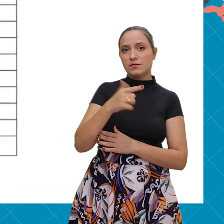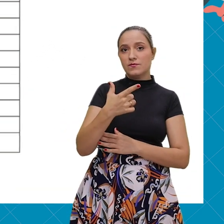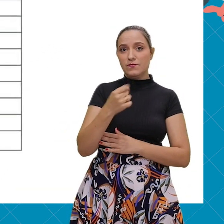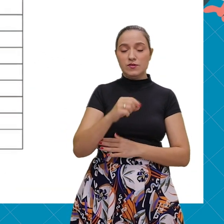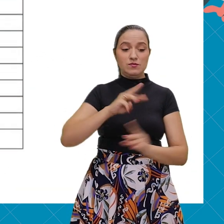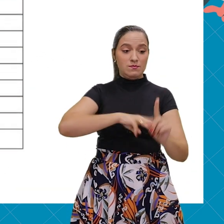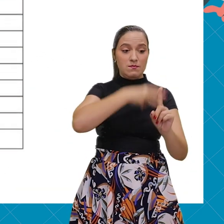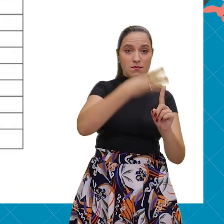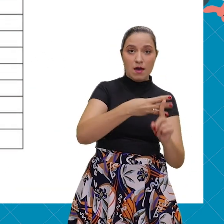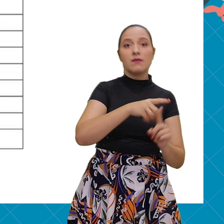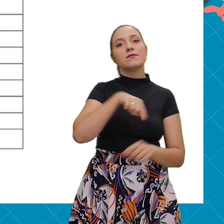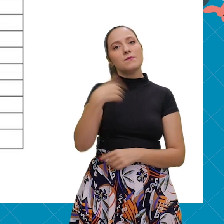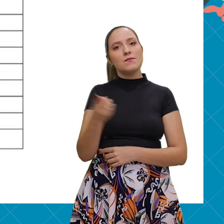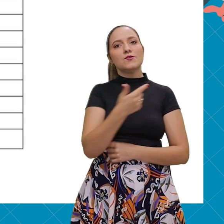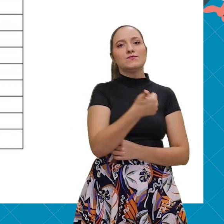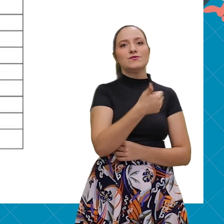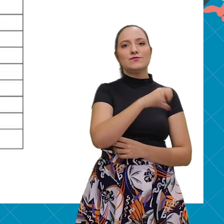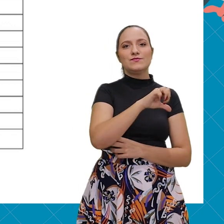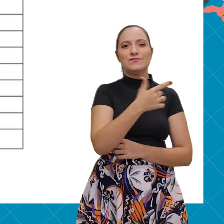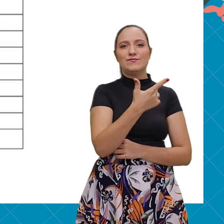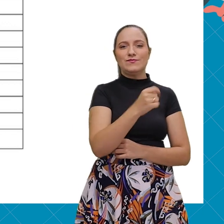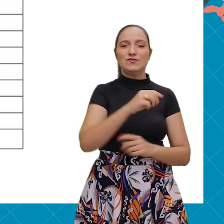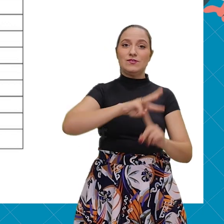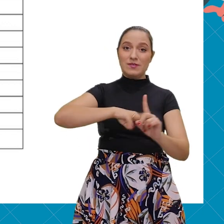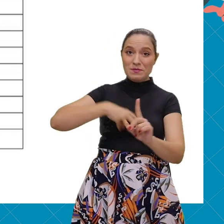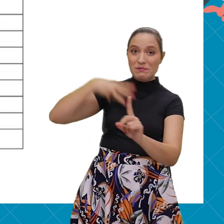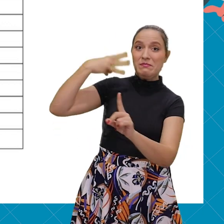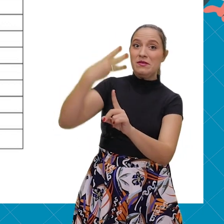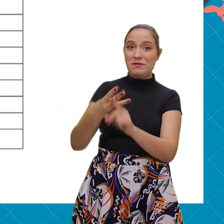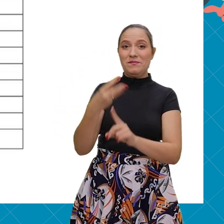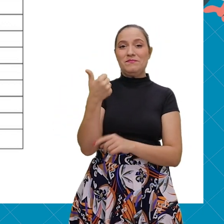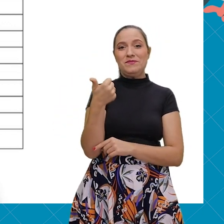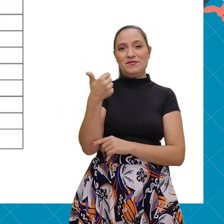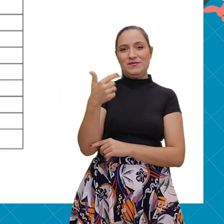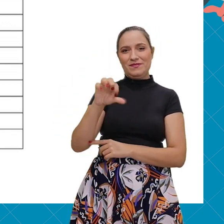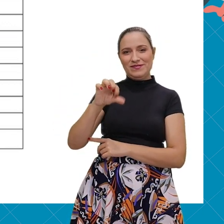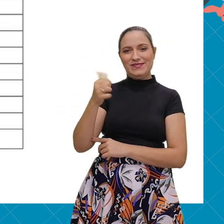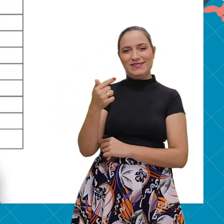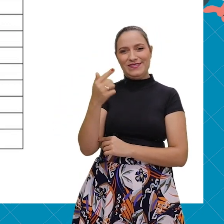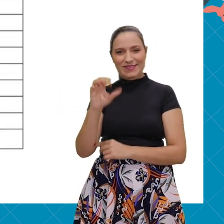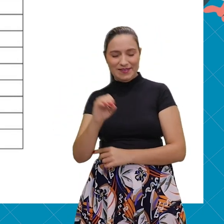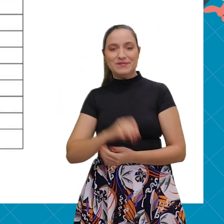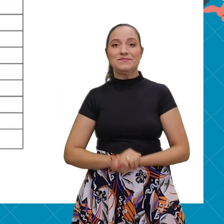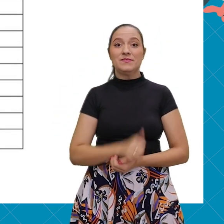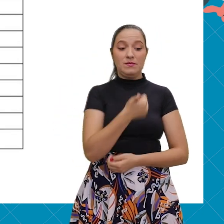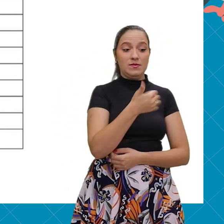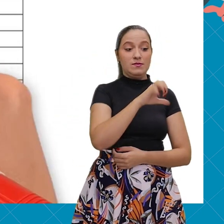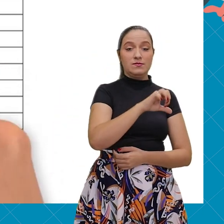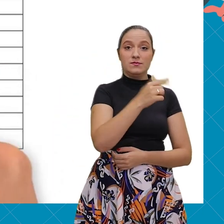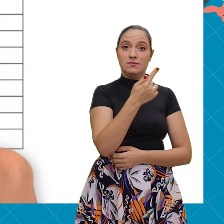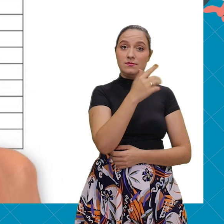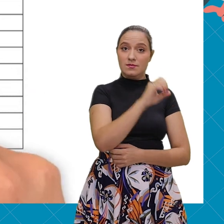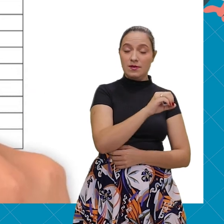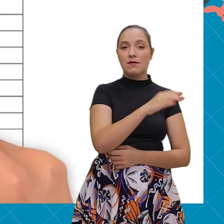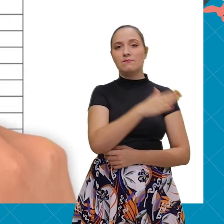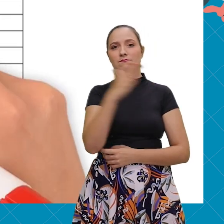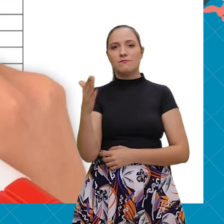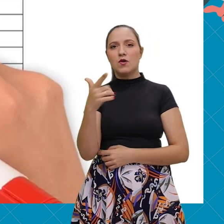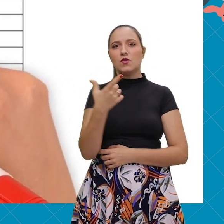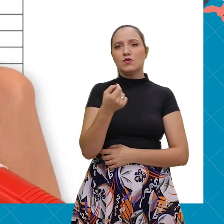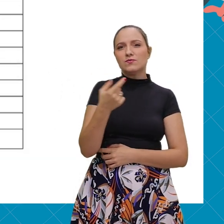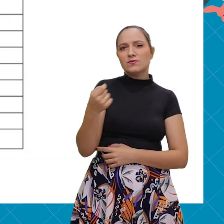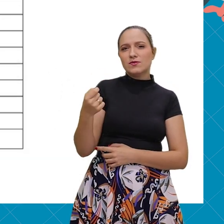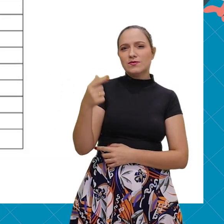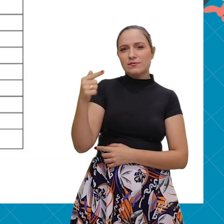1920, e triplicado novamente de 1920 a 1970, e de 70 até 2007,